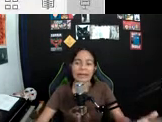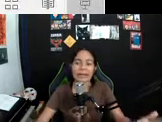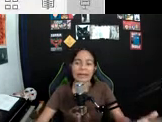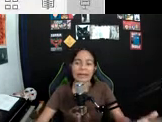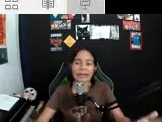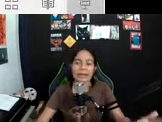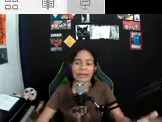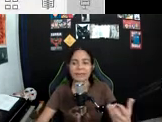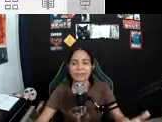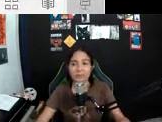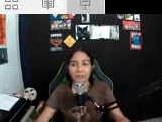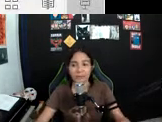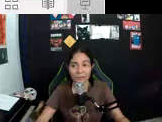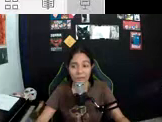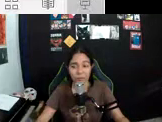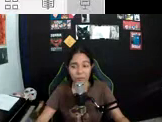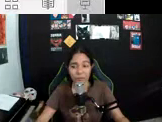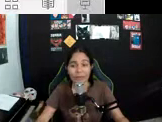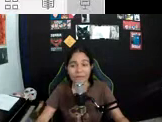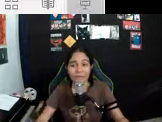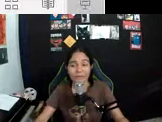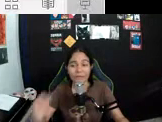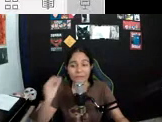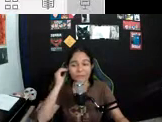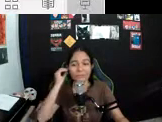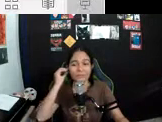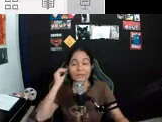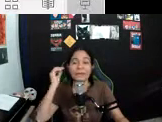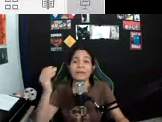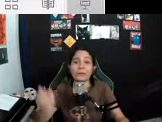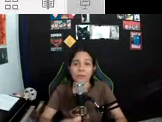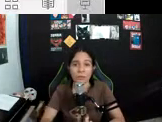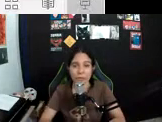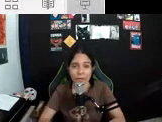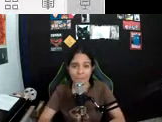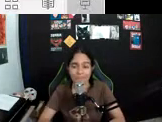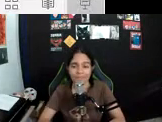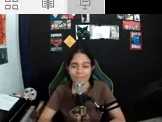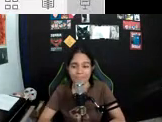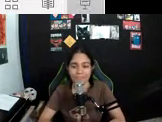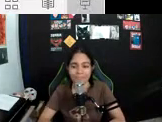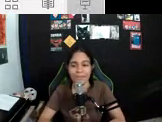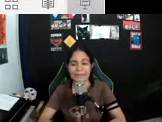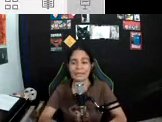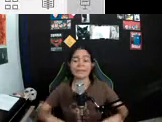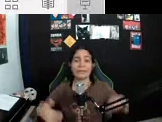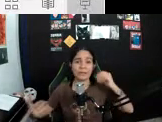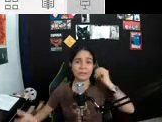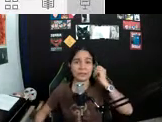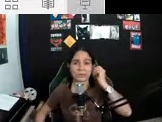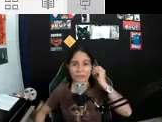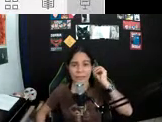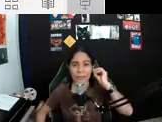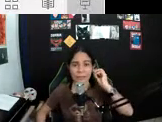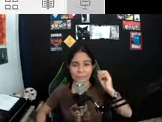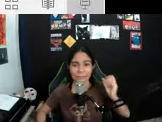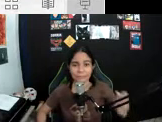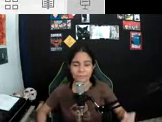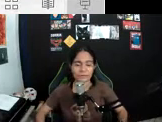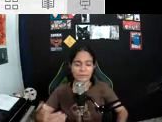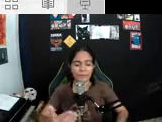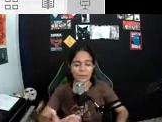ser assintomáticas ou ter só sintomas leves? E se alguém morrer? Tem gente que não tá